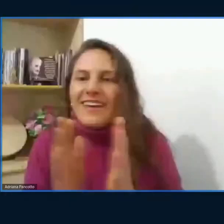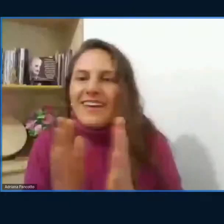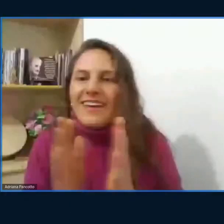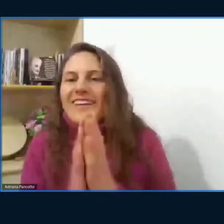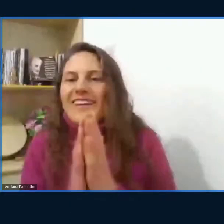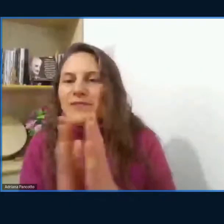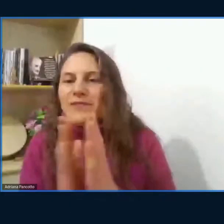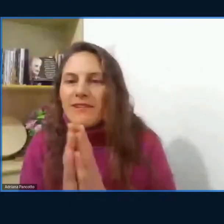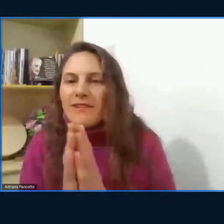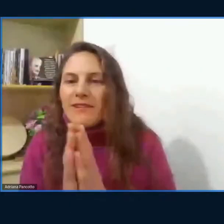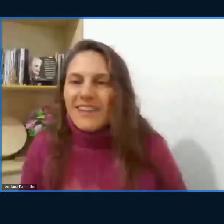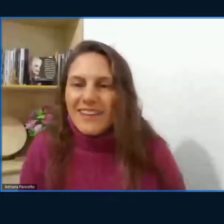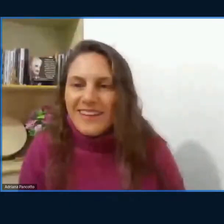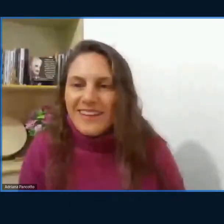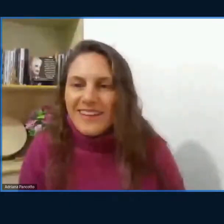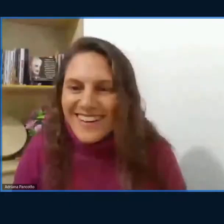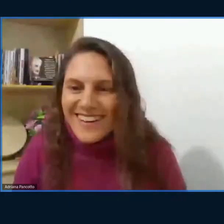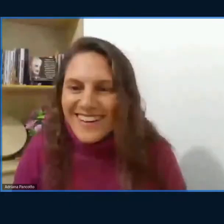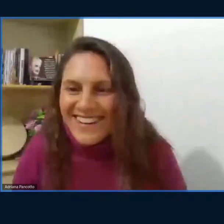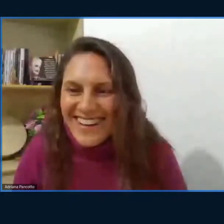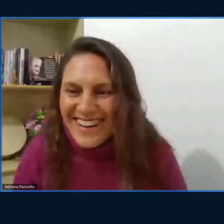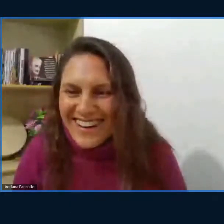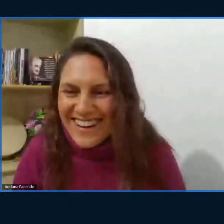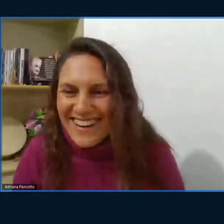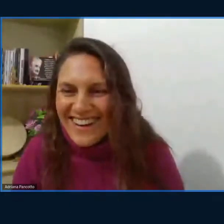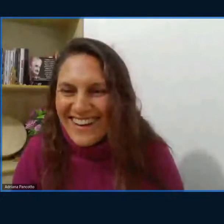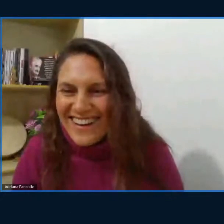Aê, valeu, Aline.